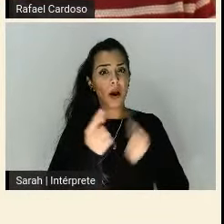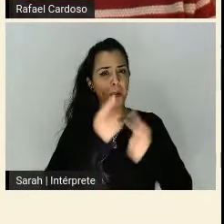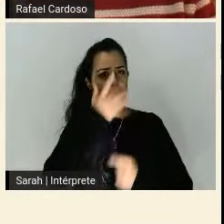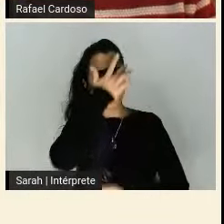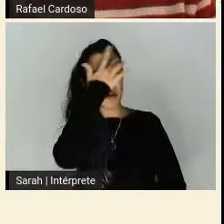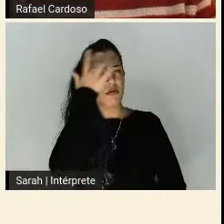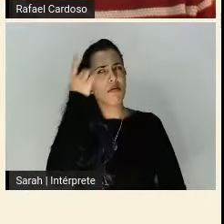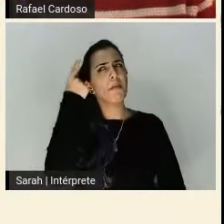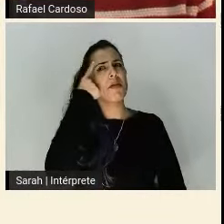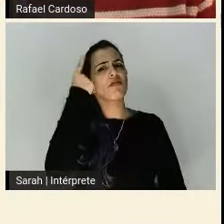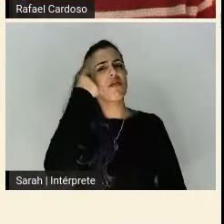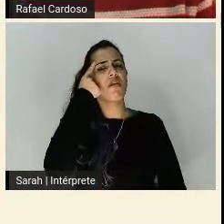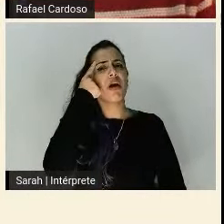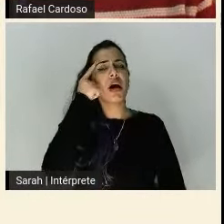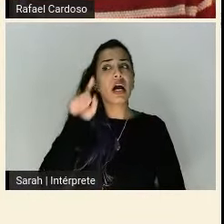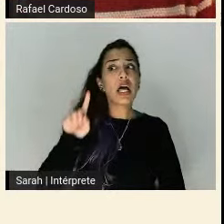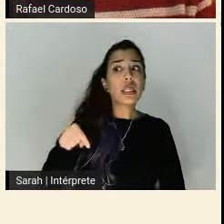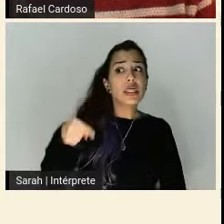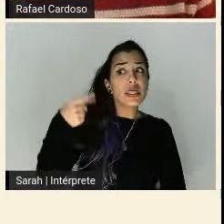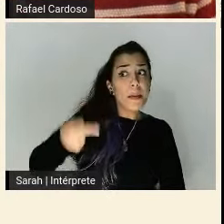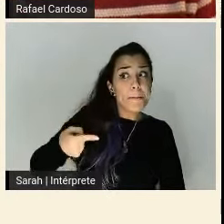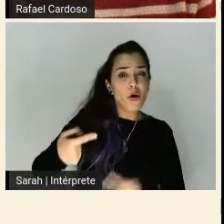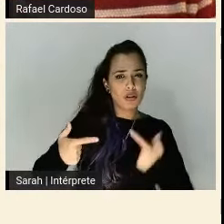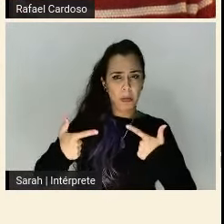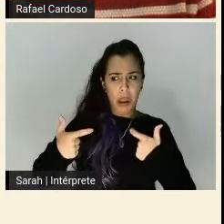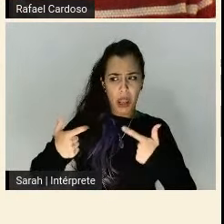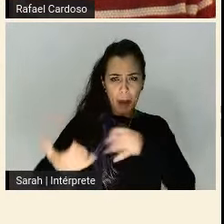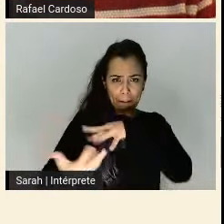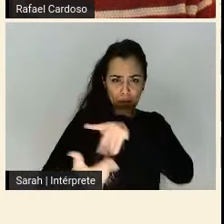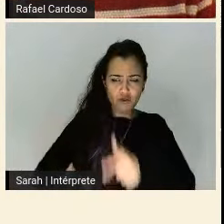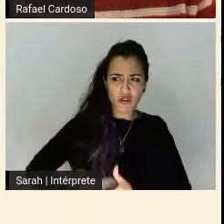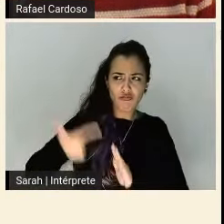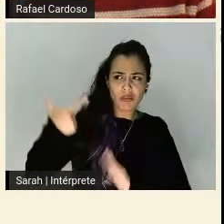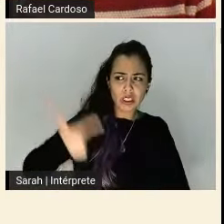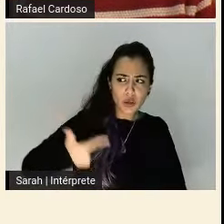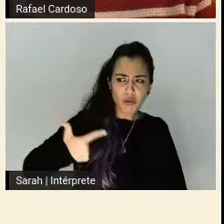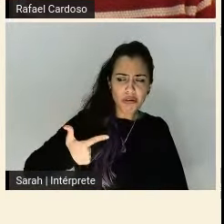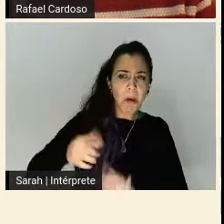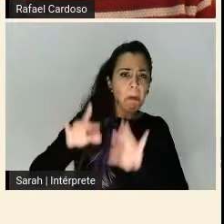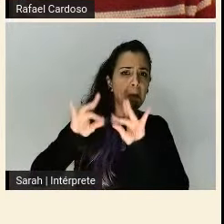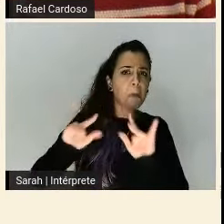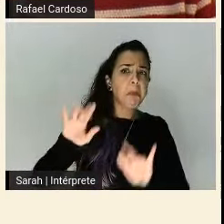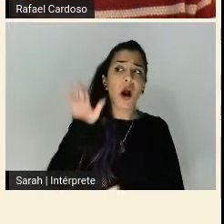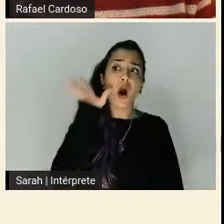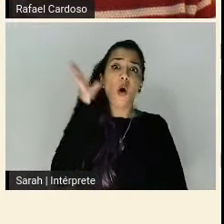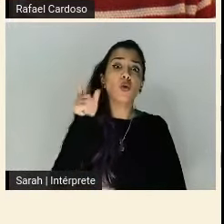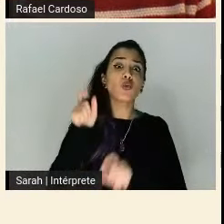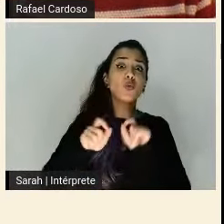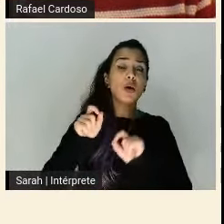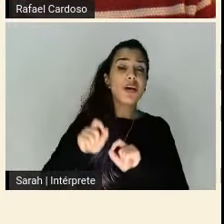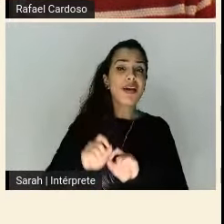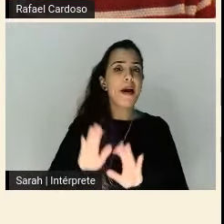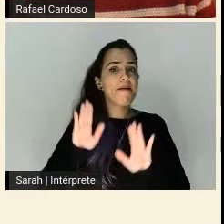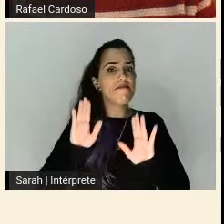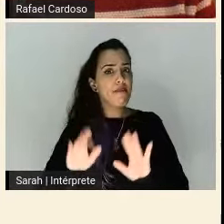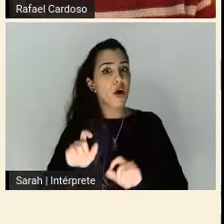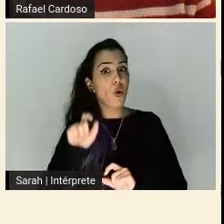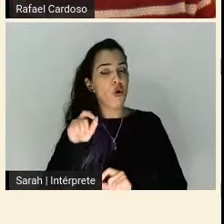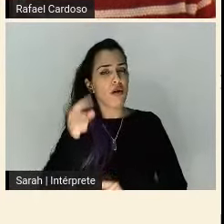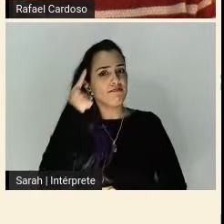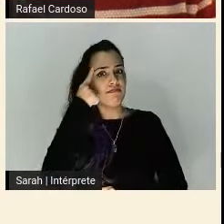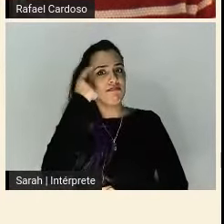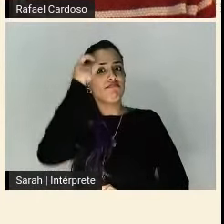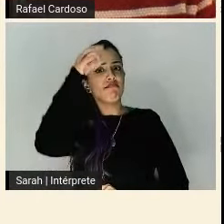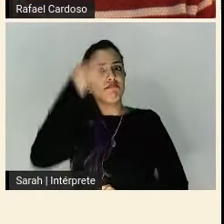virá após o fim da Segunda Guerra Mundial? Porém, a faísca que ateou o fogo, de fato, foi um artigo de Mário de